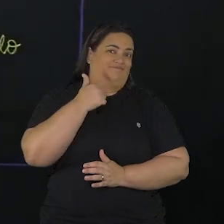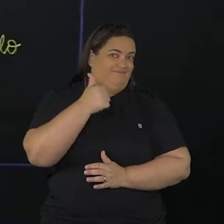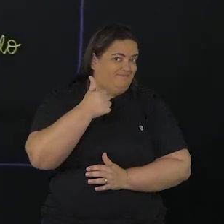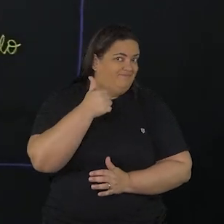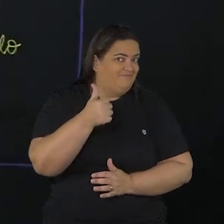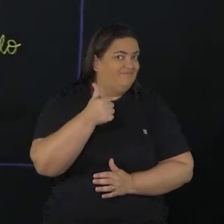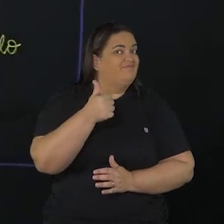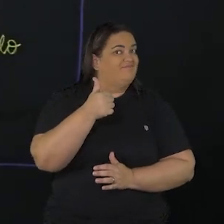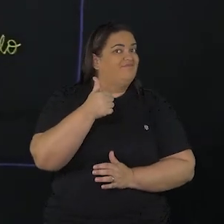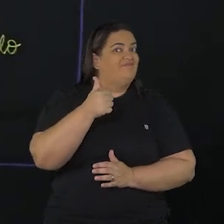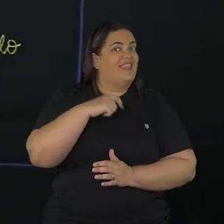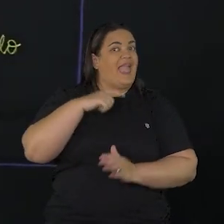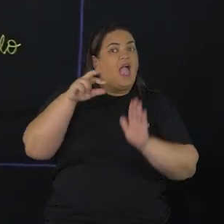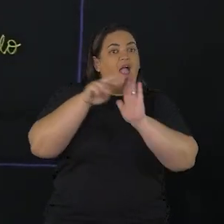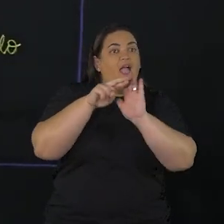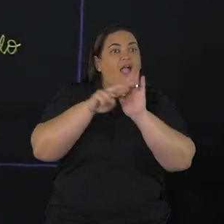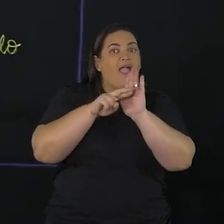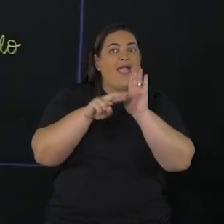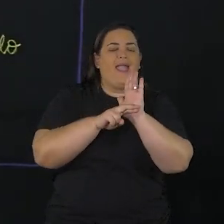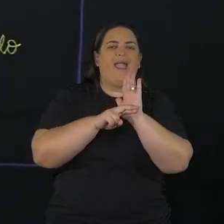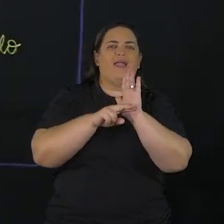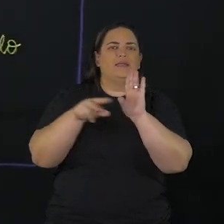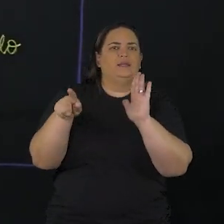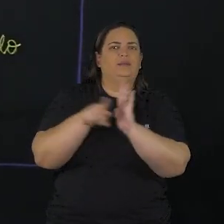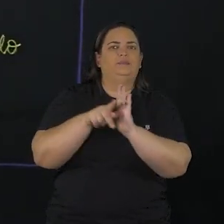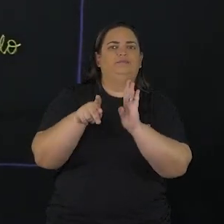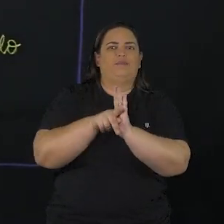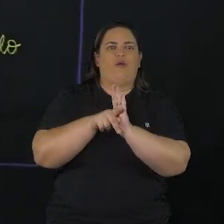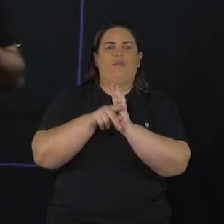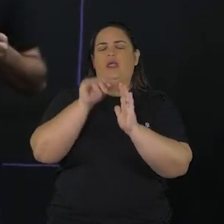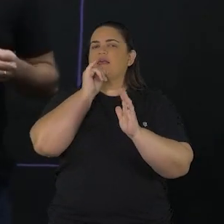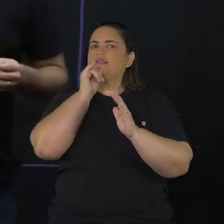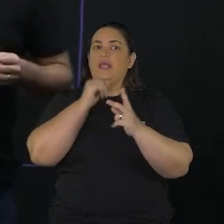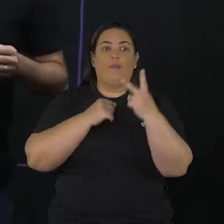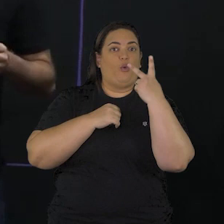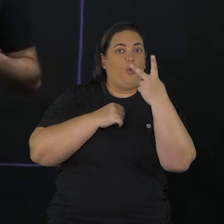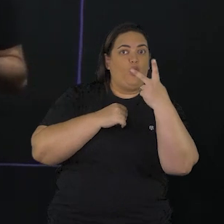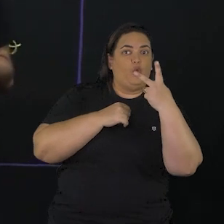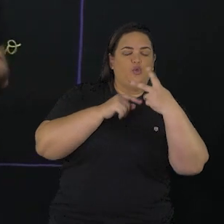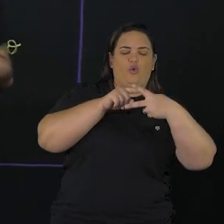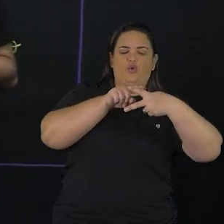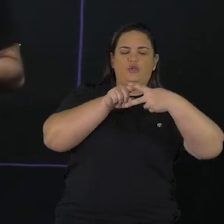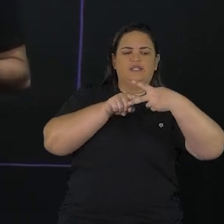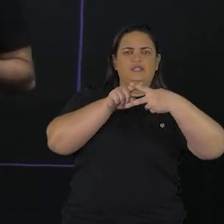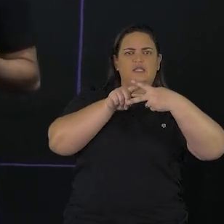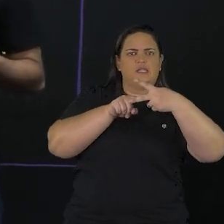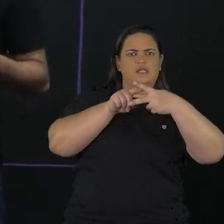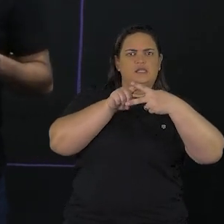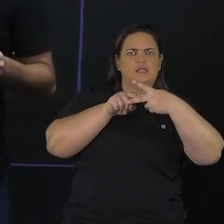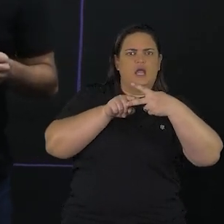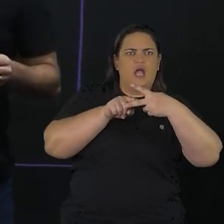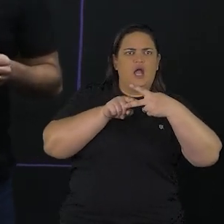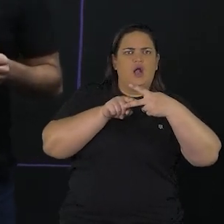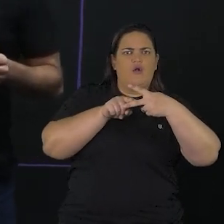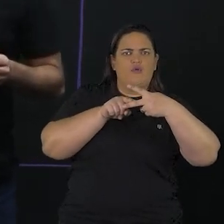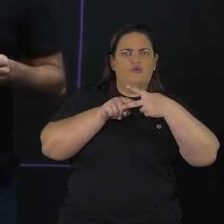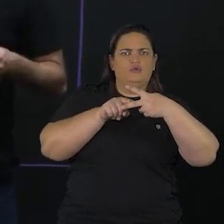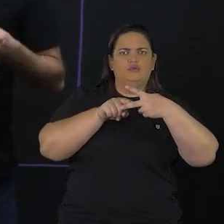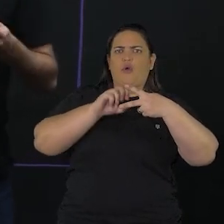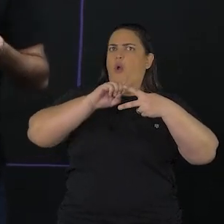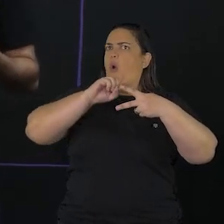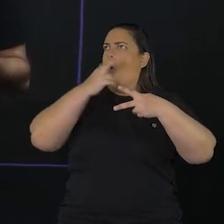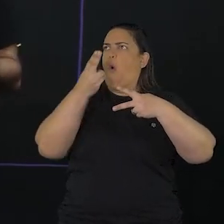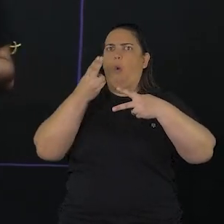porque, obrigatoriamente, dois ângulos ou mais que possuem o mesmo vértice, eles têm que formar uma volta